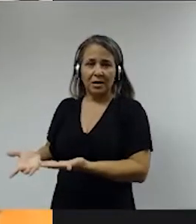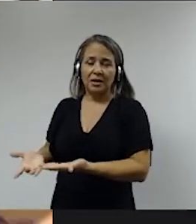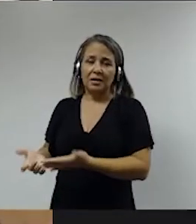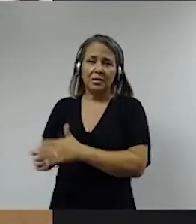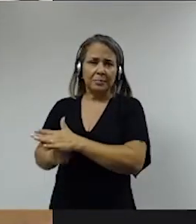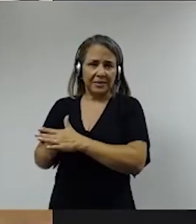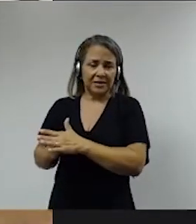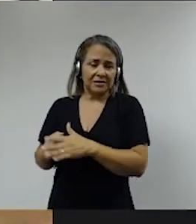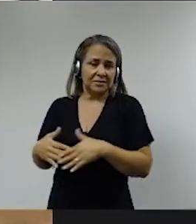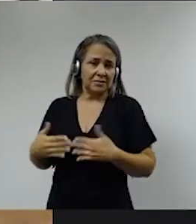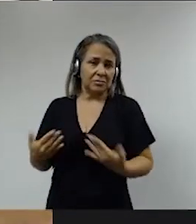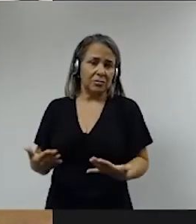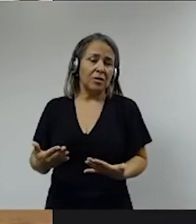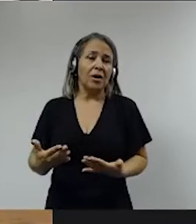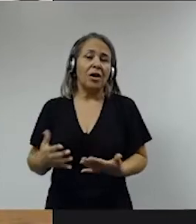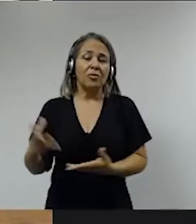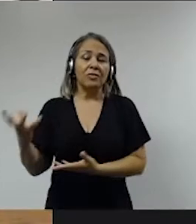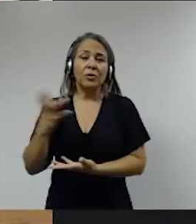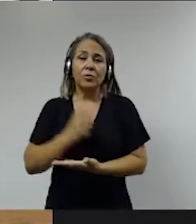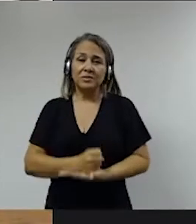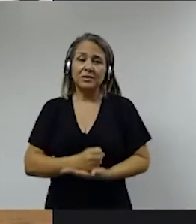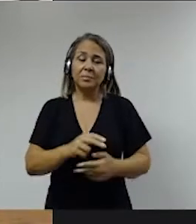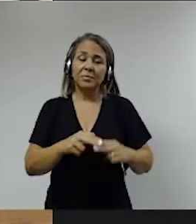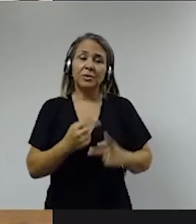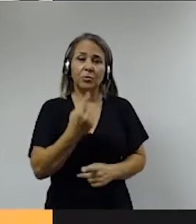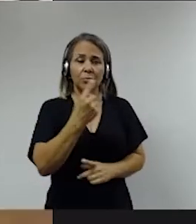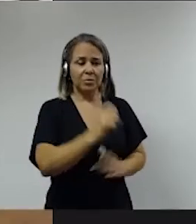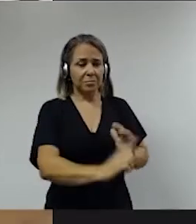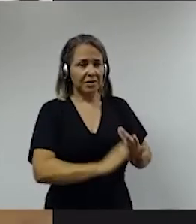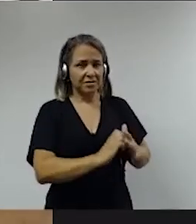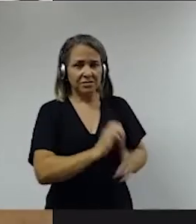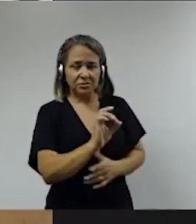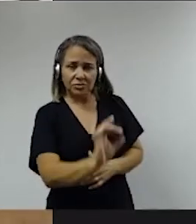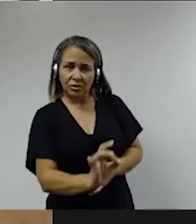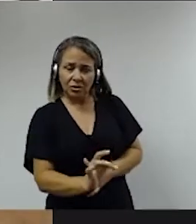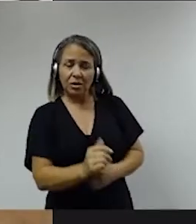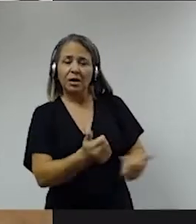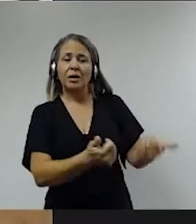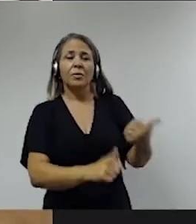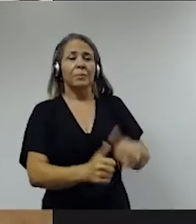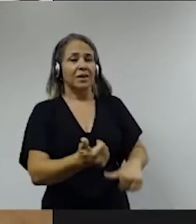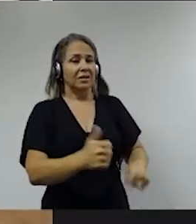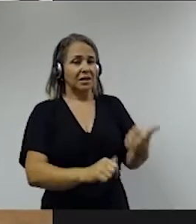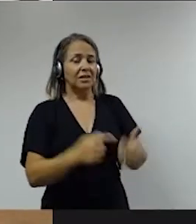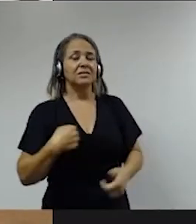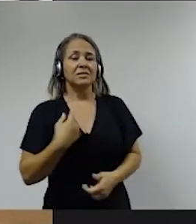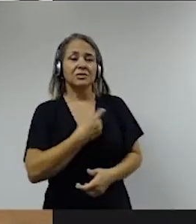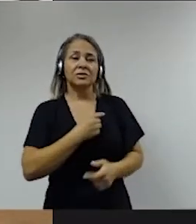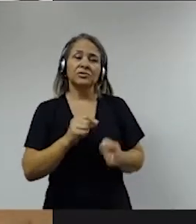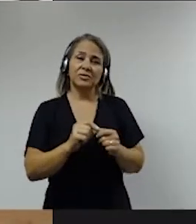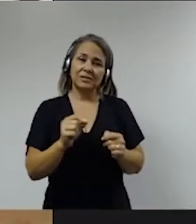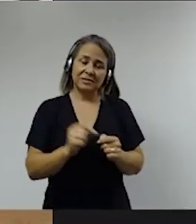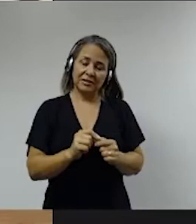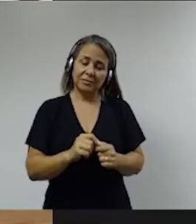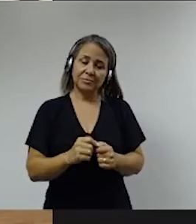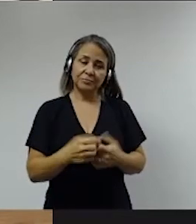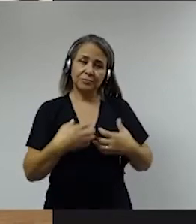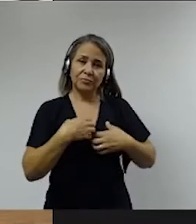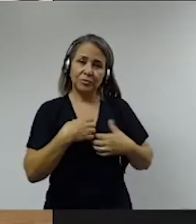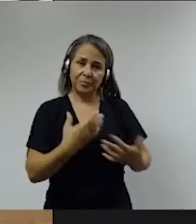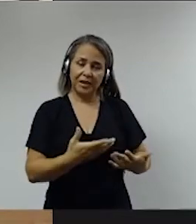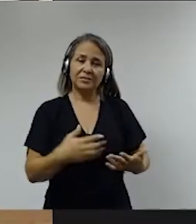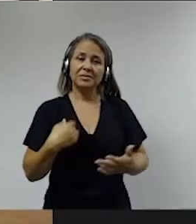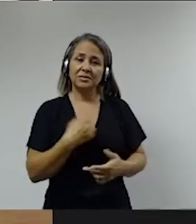nas outras empresas, ou ela vai ser adquirida toda por uma empresa só? Isso é uma análise que a gente faz, uma análise de impacto que a gente